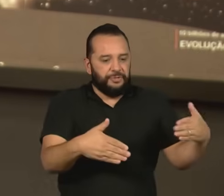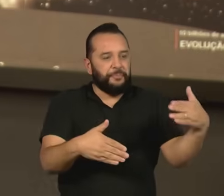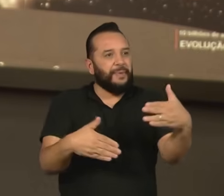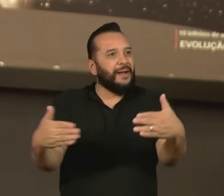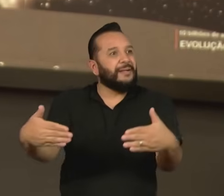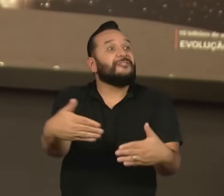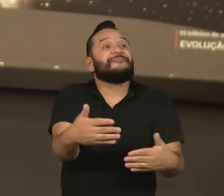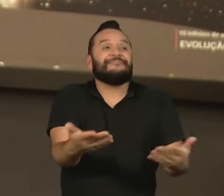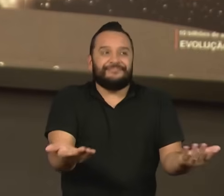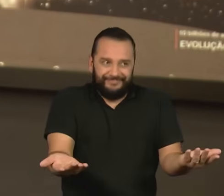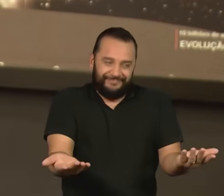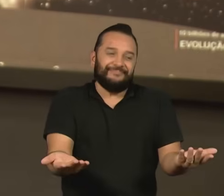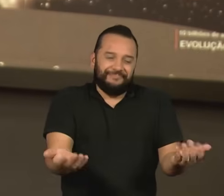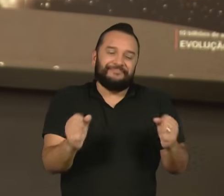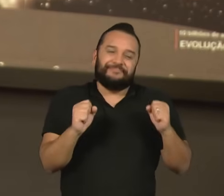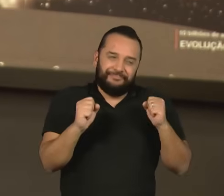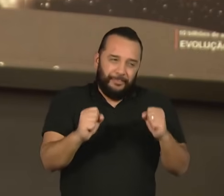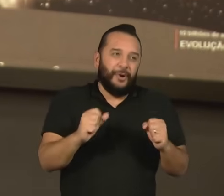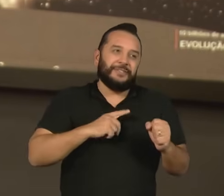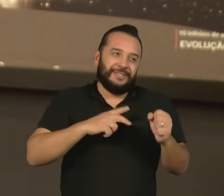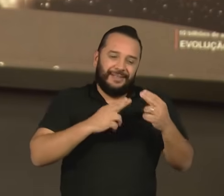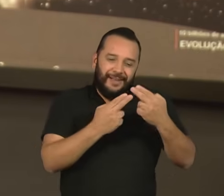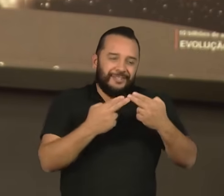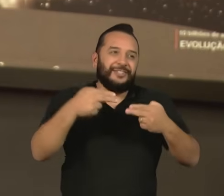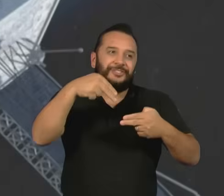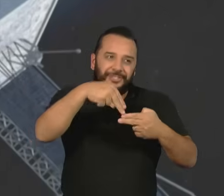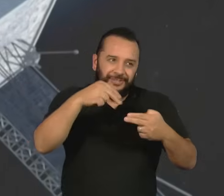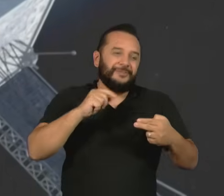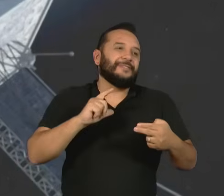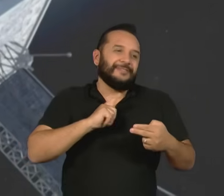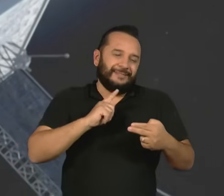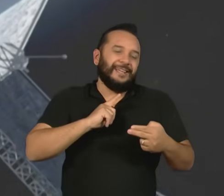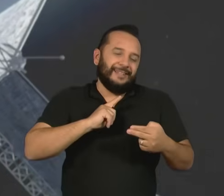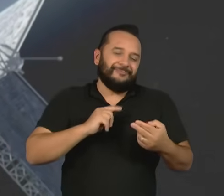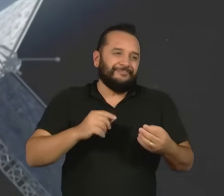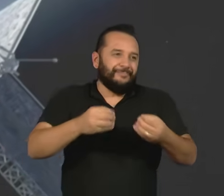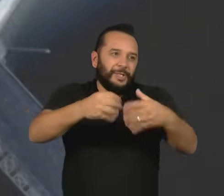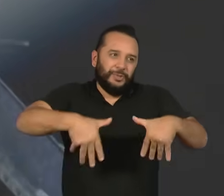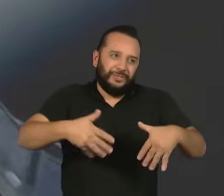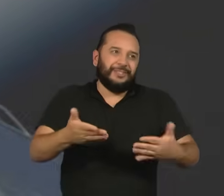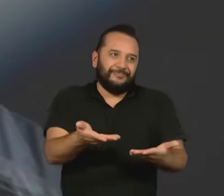São fontes potenciais de dano, de poluição.